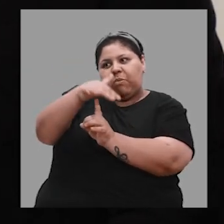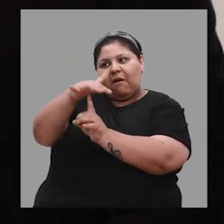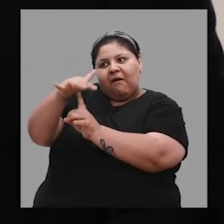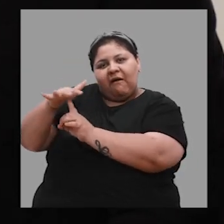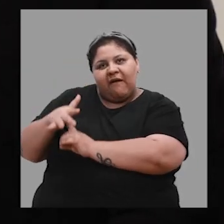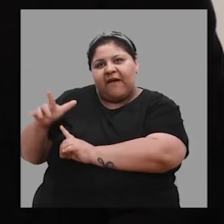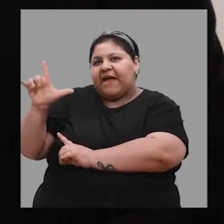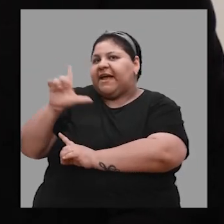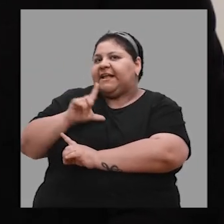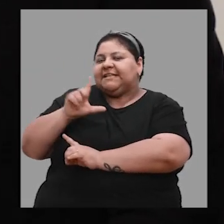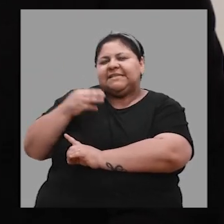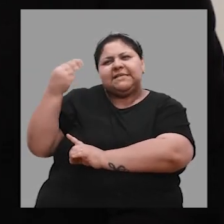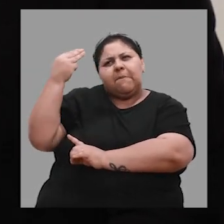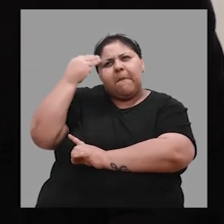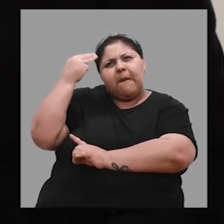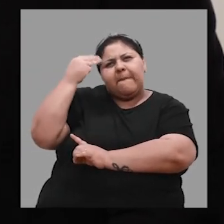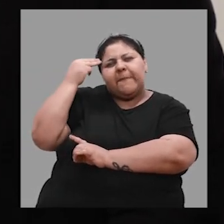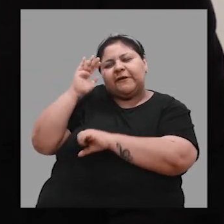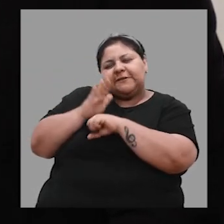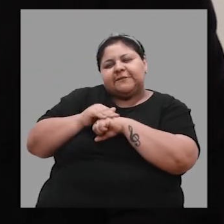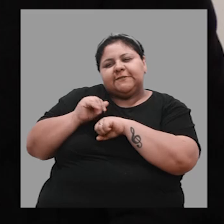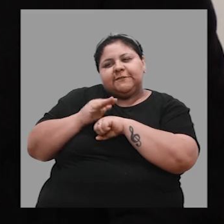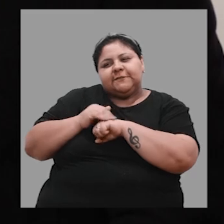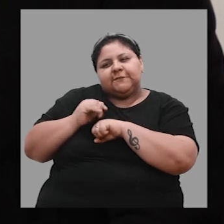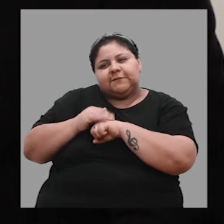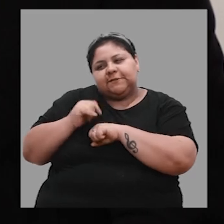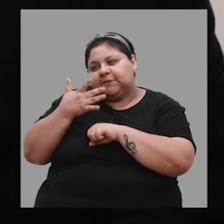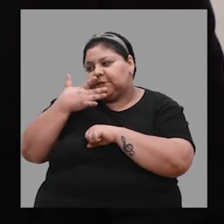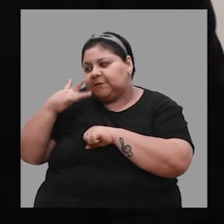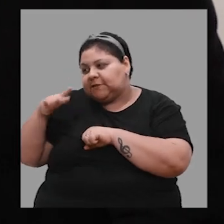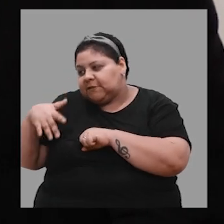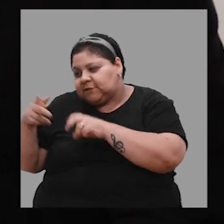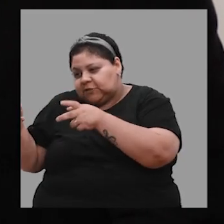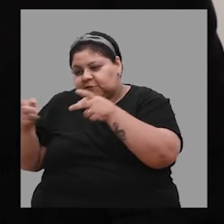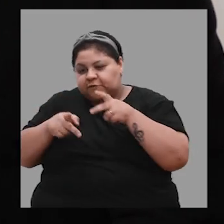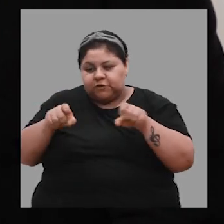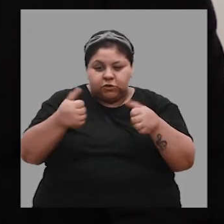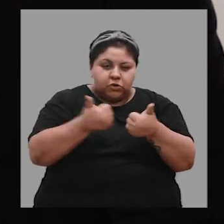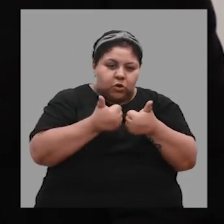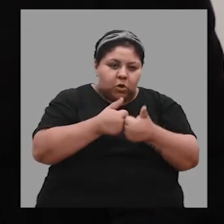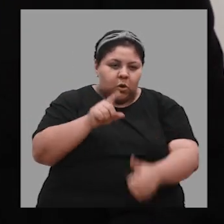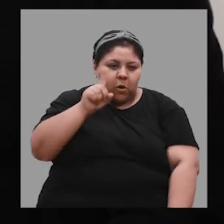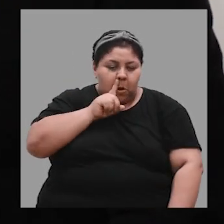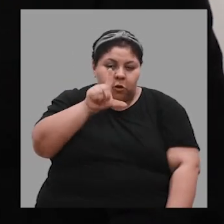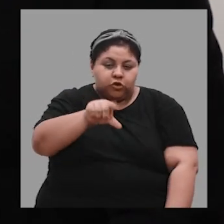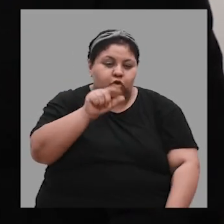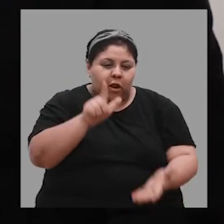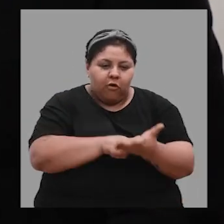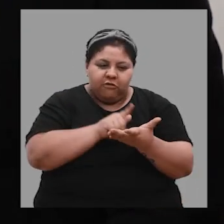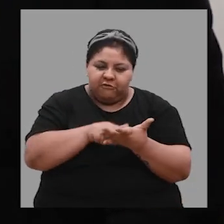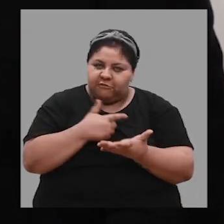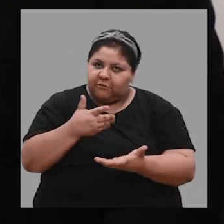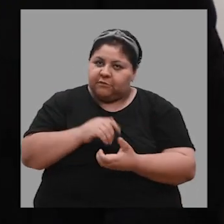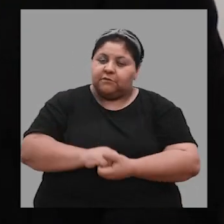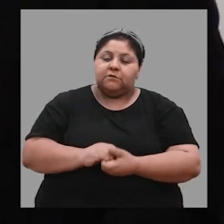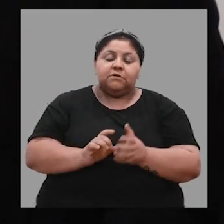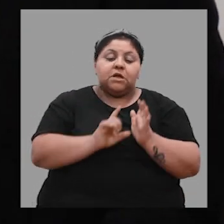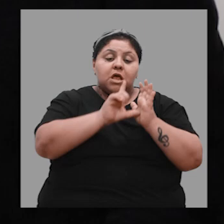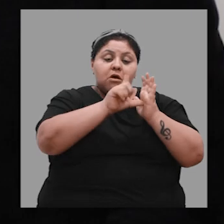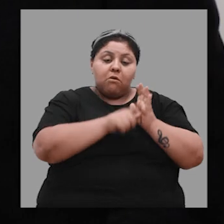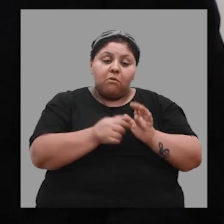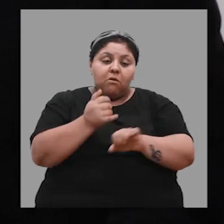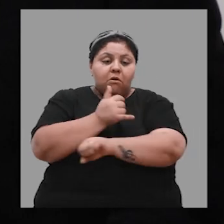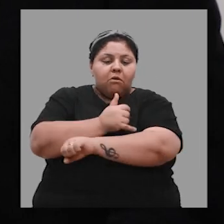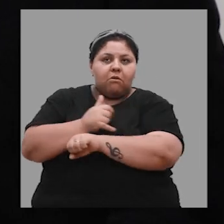né? Visitando. Então, a gente tem essa memória afetiva de ser criança, de vir com a mãe, de vir escolher os livros,